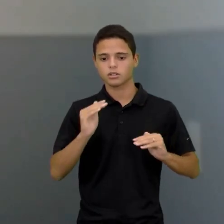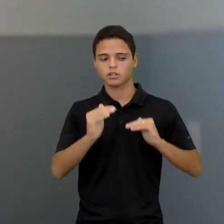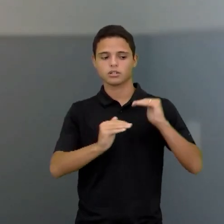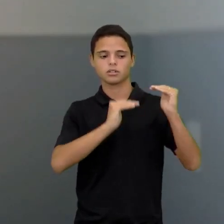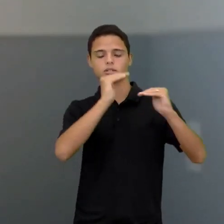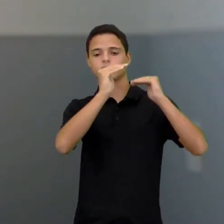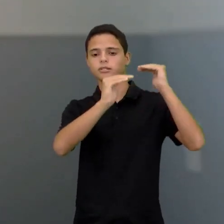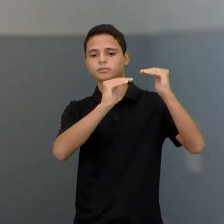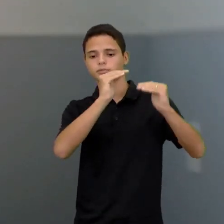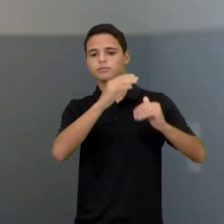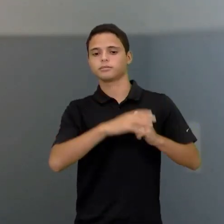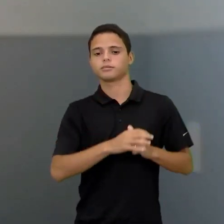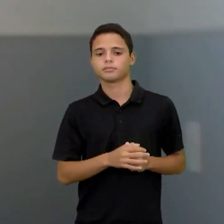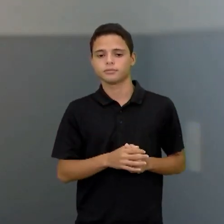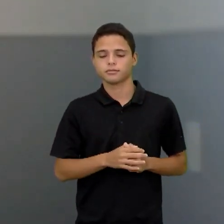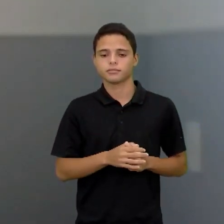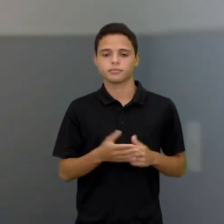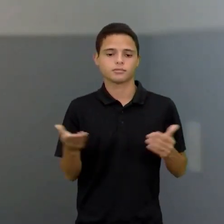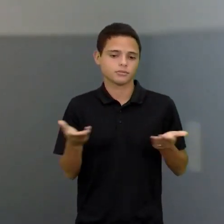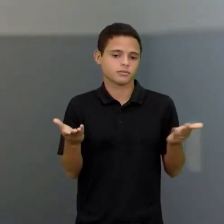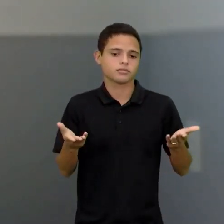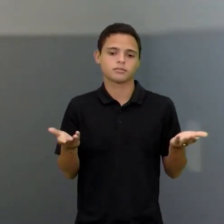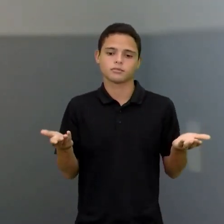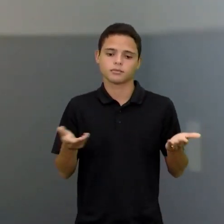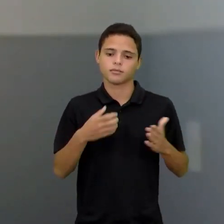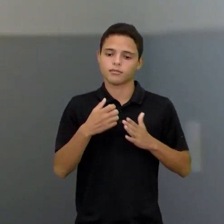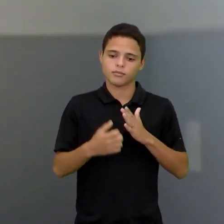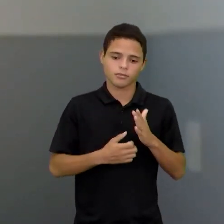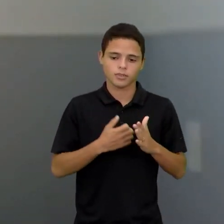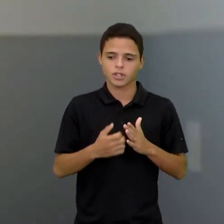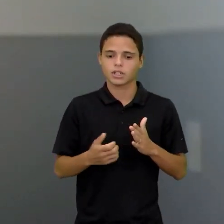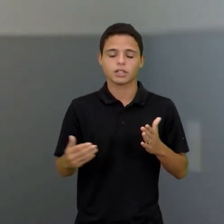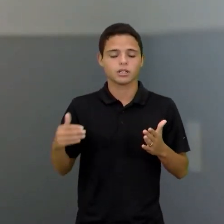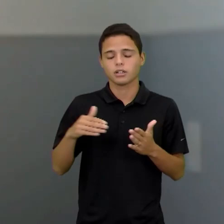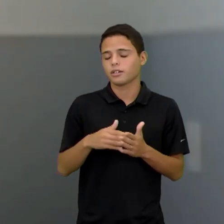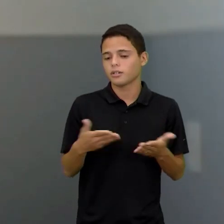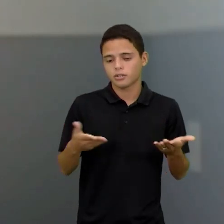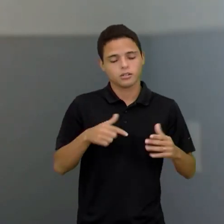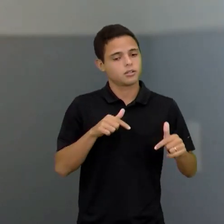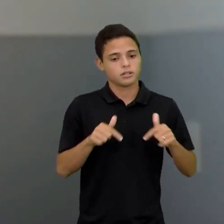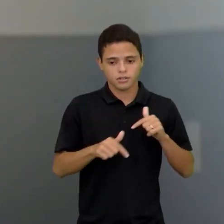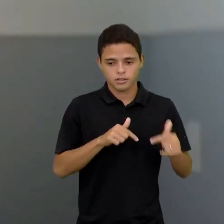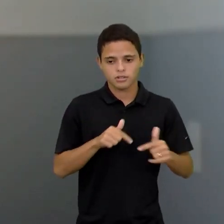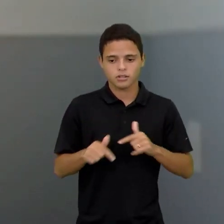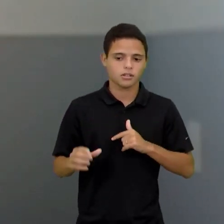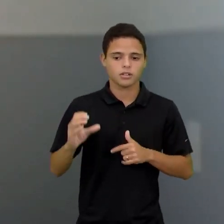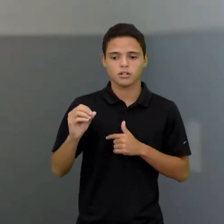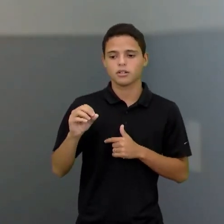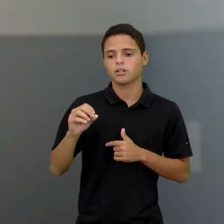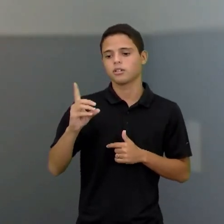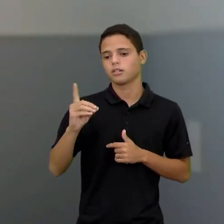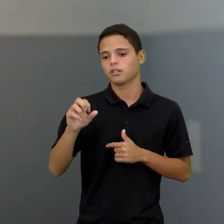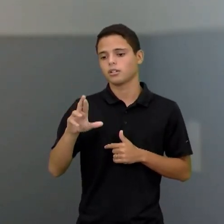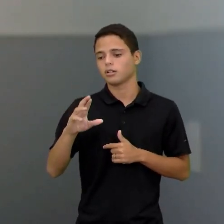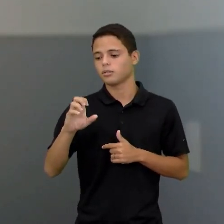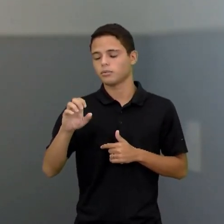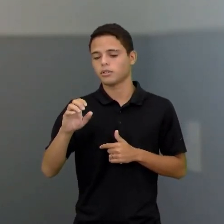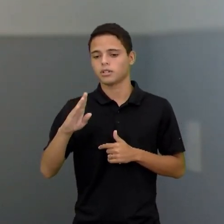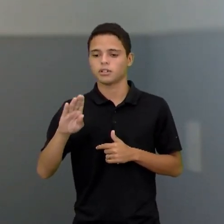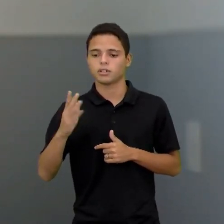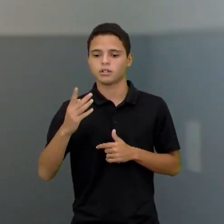meu trabalho, tanto que estou nela da época de estagiário até hoje, né? Então, sou muito